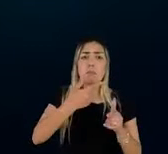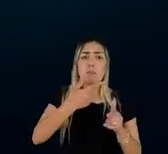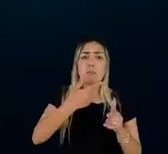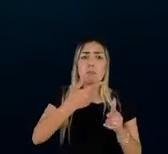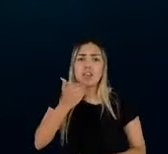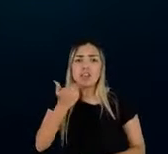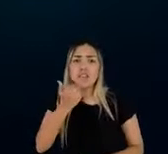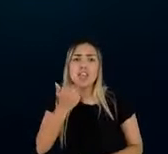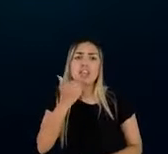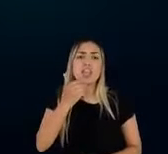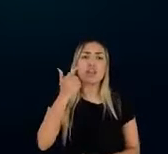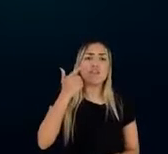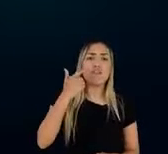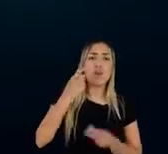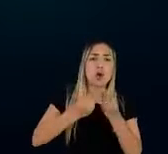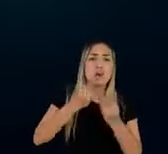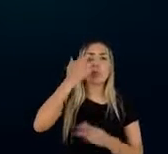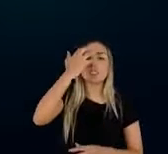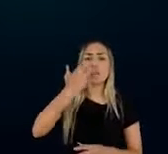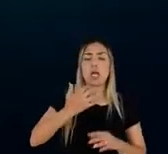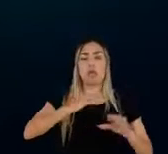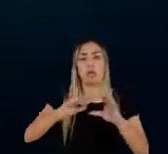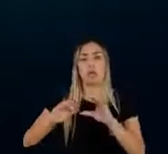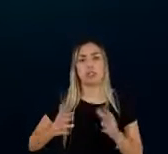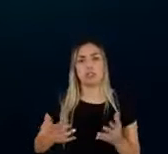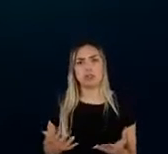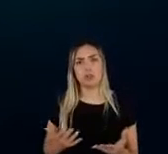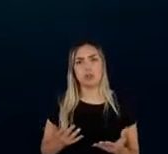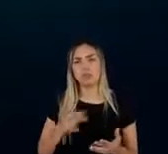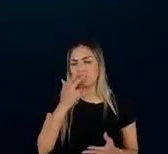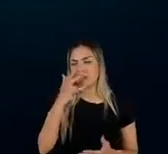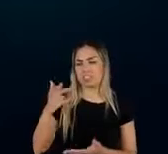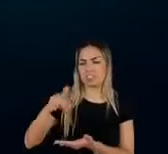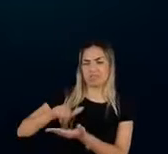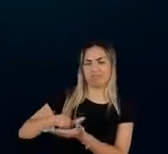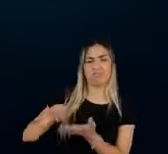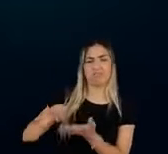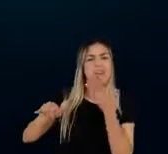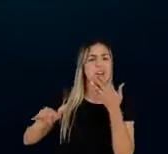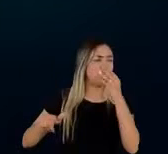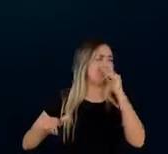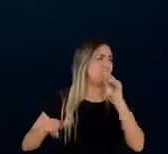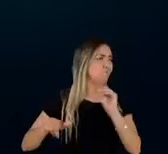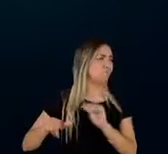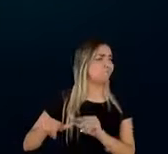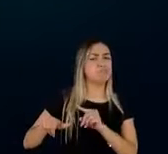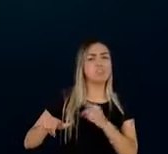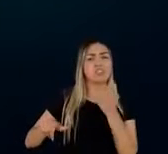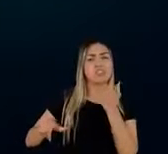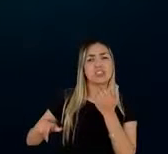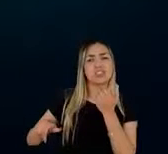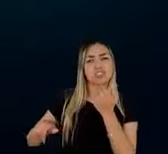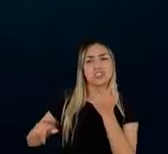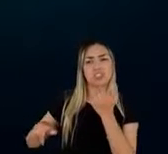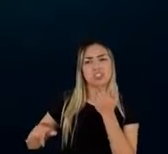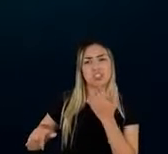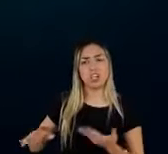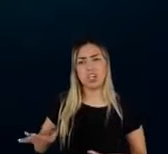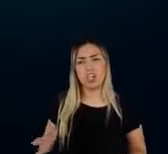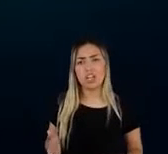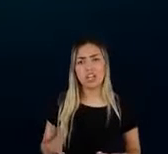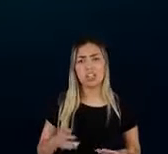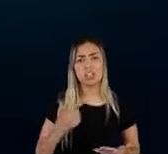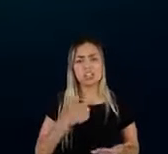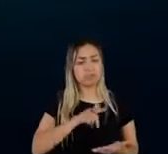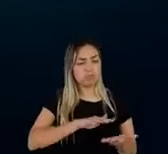reação dele foi de incredulidade não presta atenção nesse telefone não que isso aí não vai dar em nada Telégrafo vai existir para sempre da